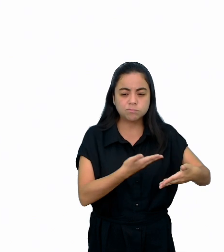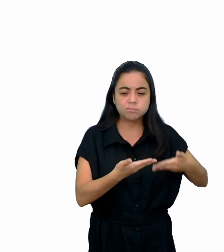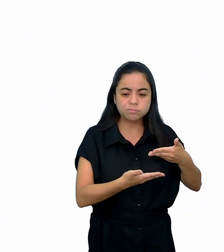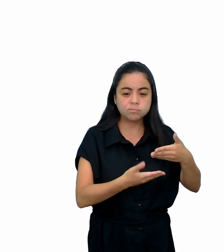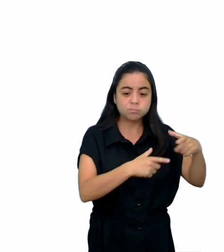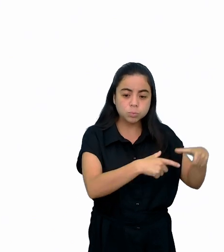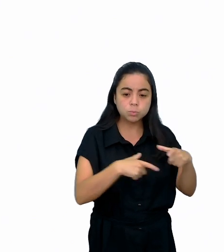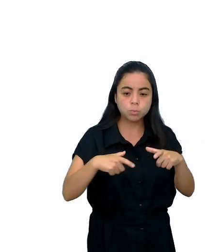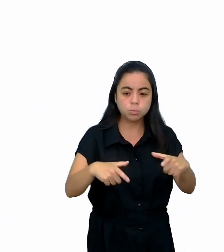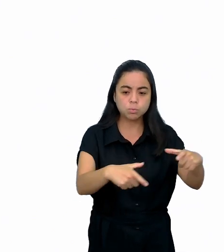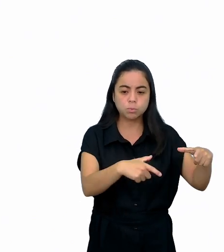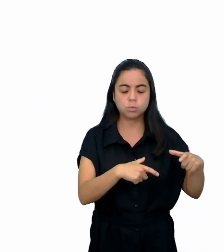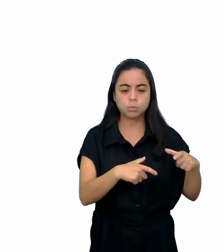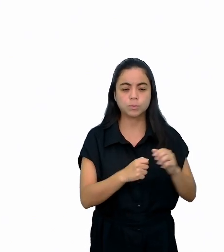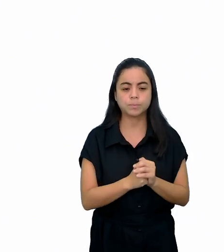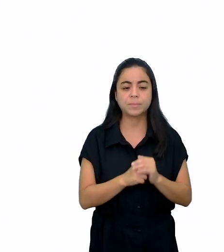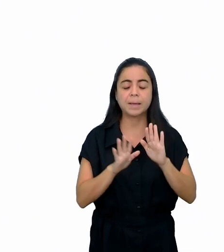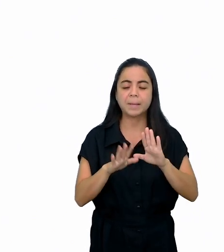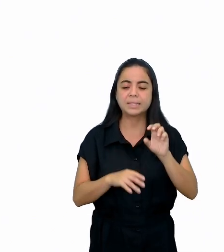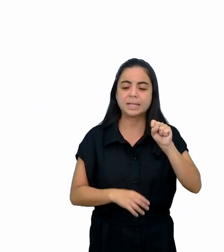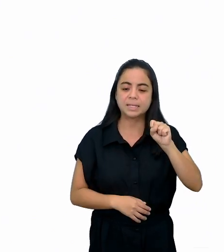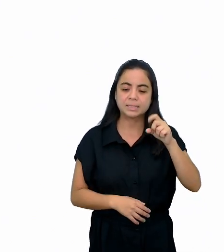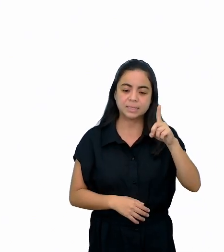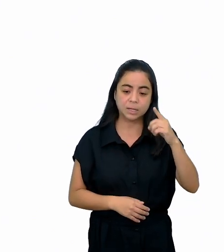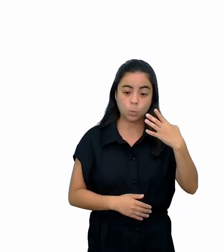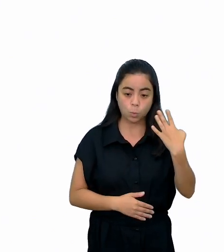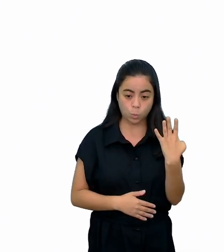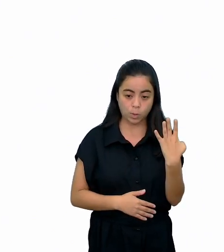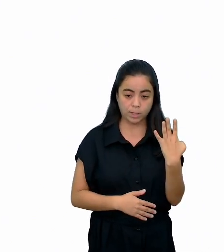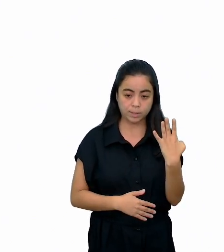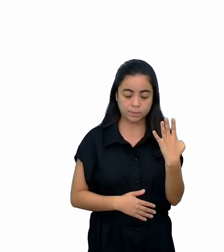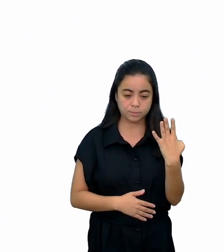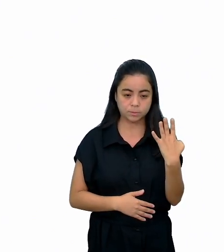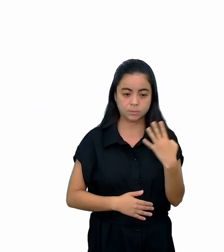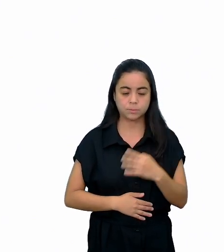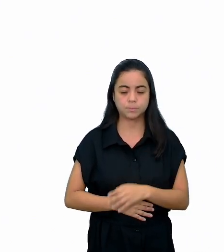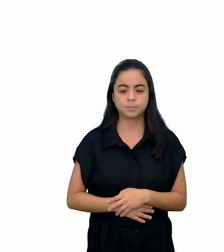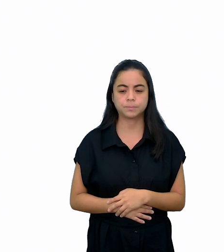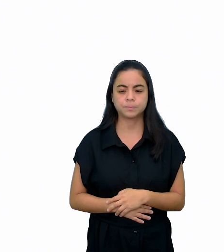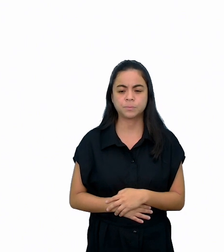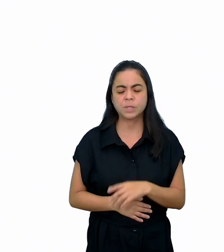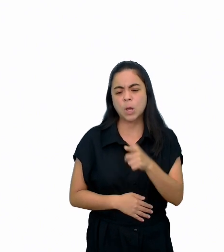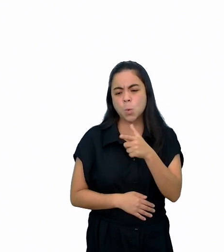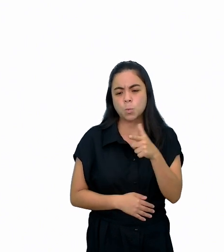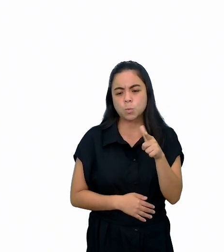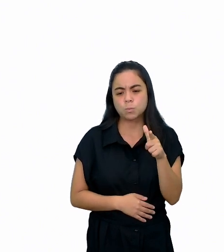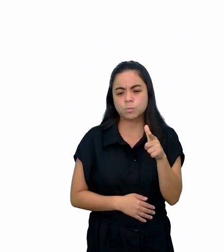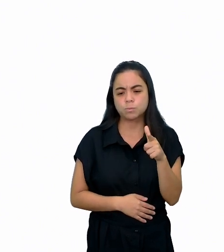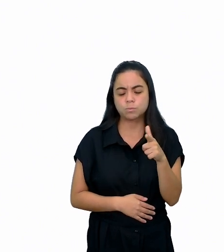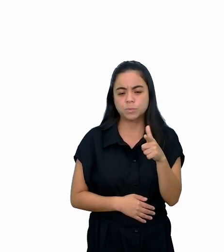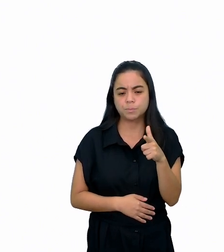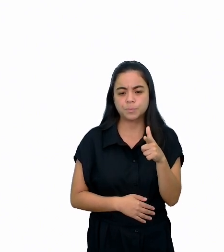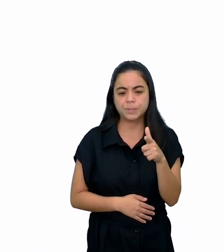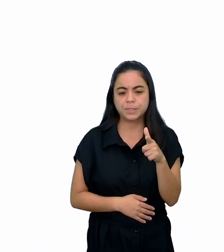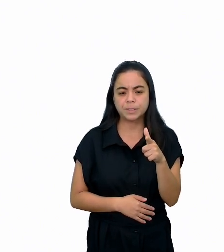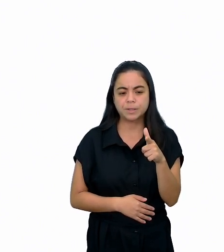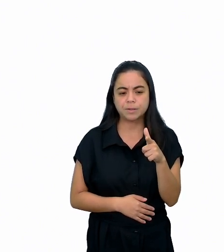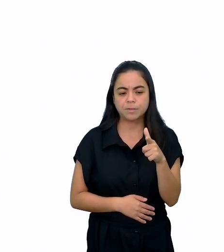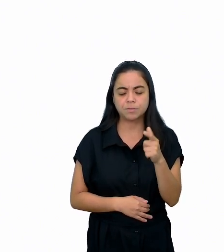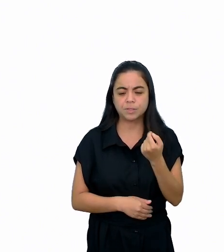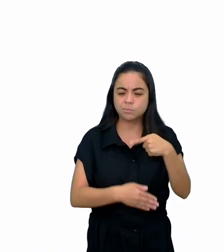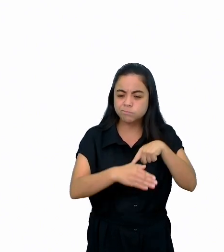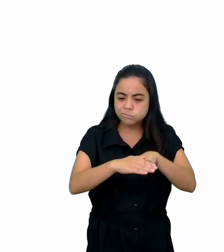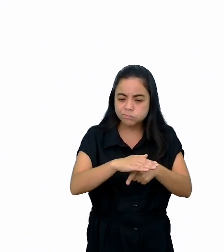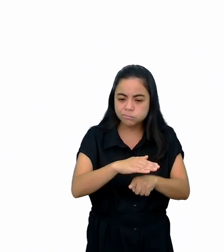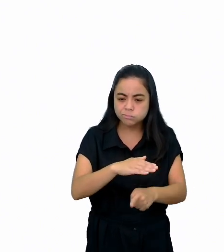espaciais. No caso da sequência didática 4, a gente não teve, né, a